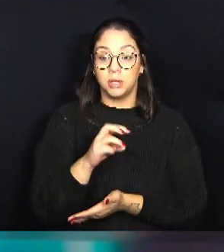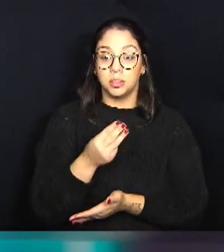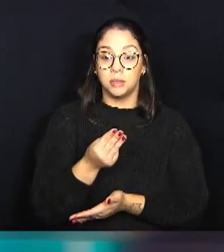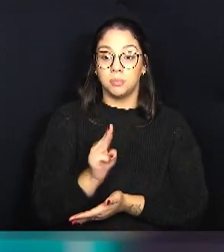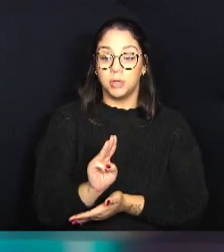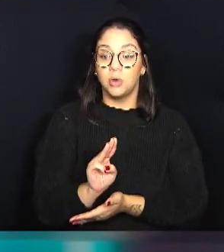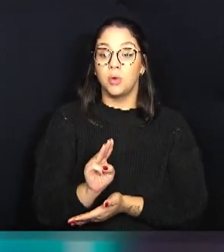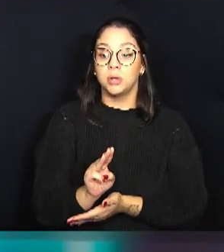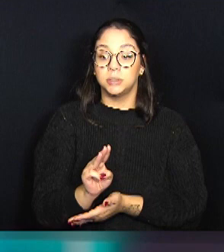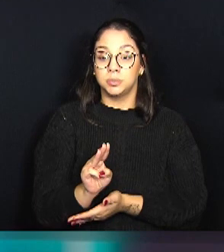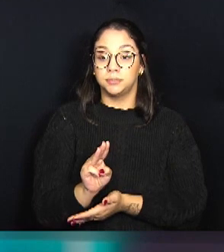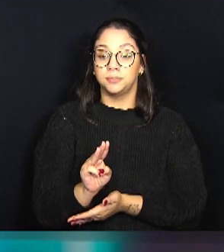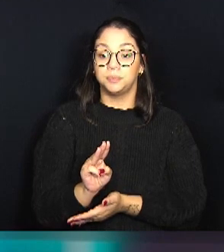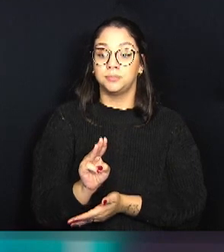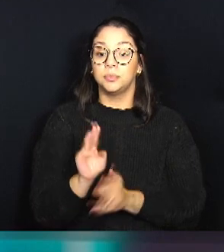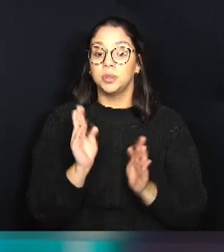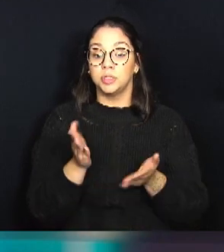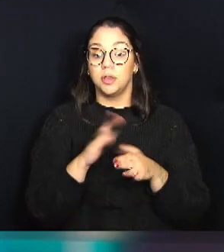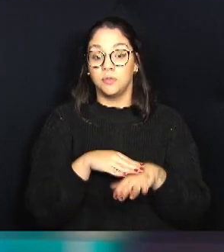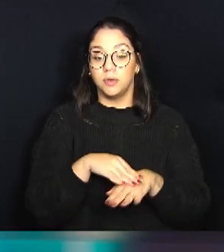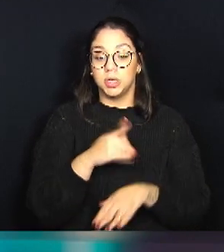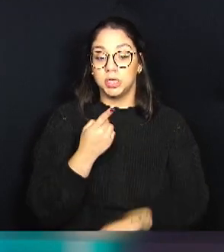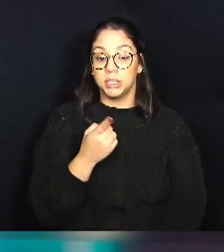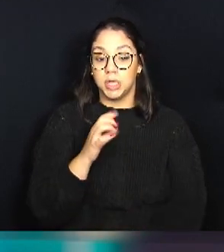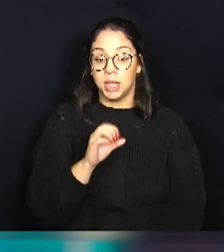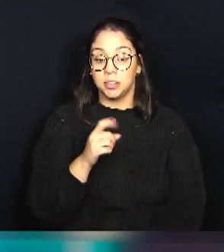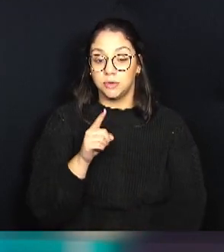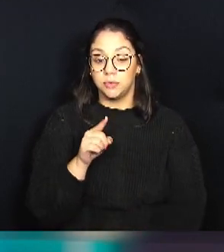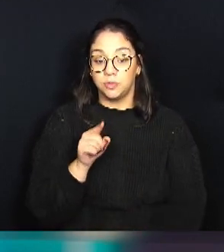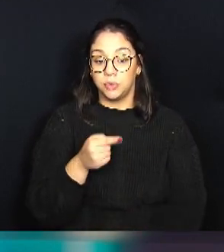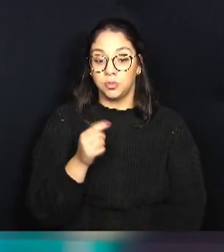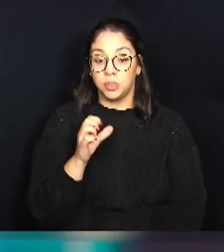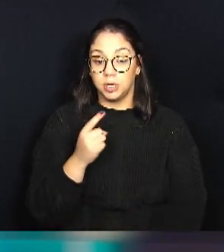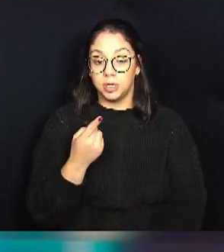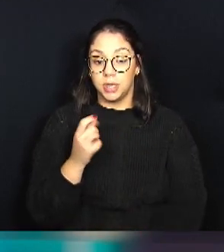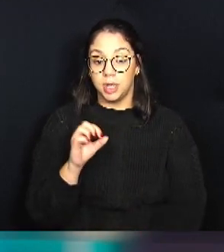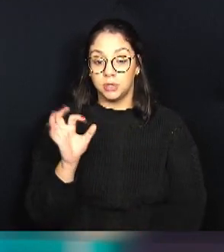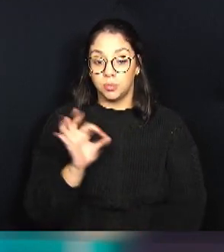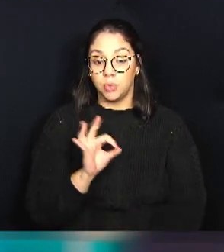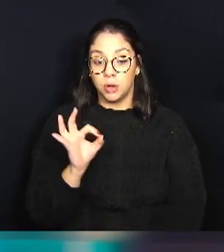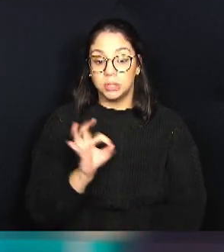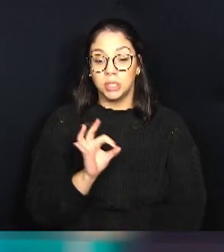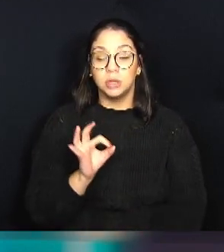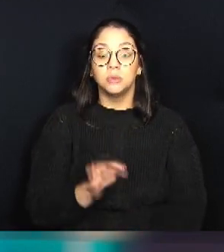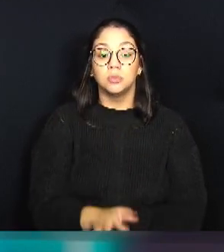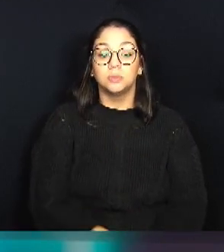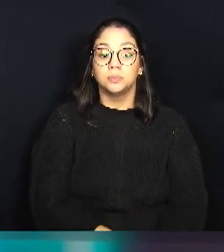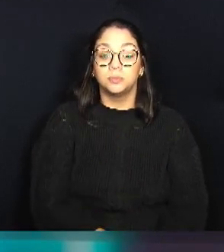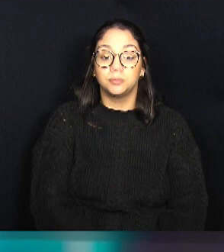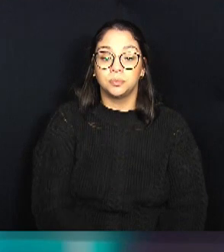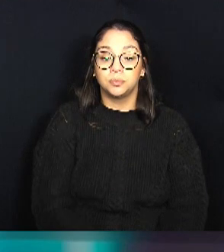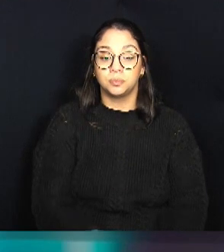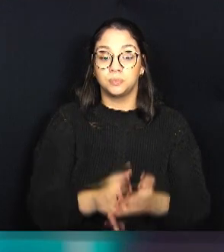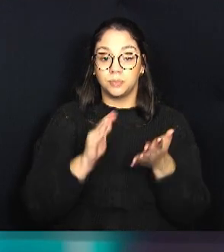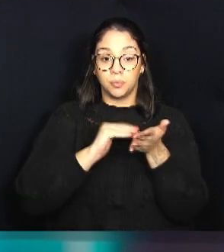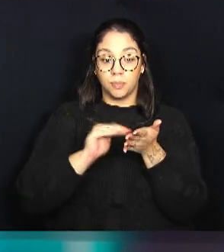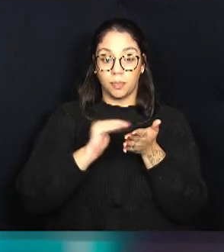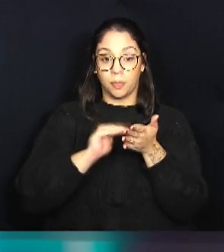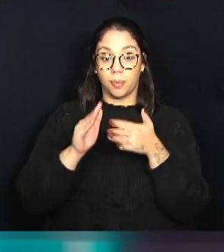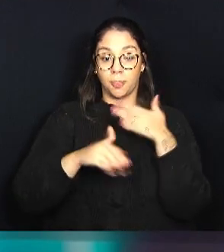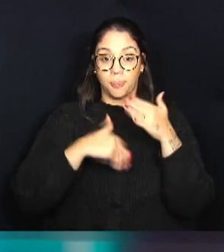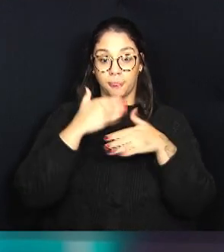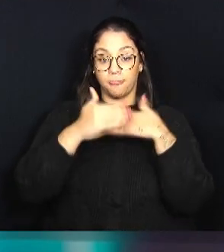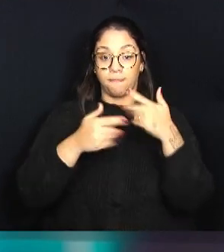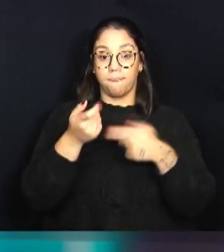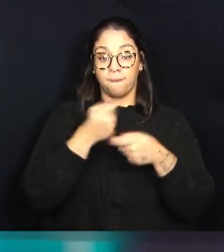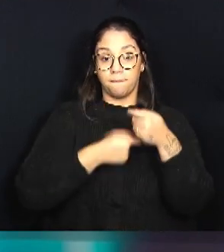15.493 mil, realizou 10,27%, 1.591.000. A Secretaria de Desenvolvimento Econômico recebeu 100